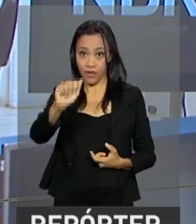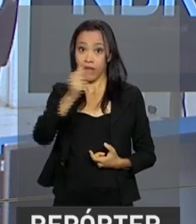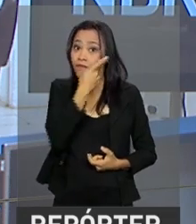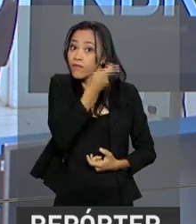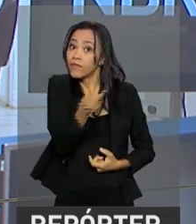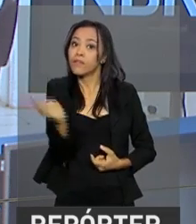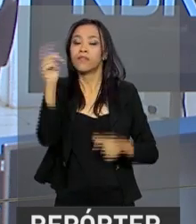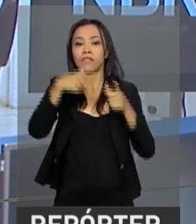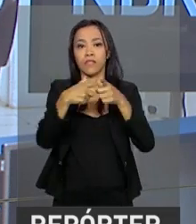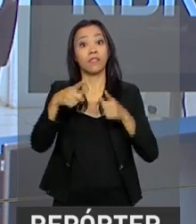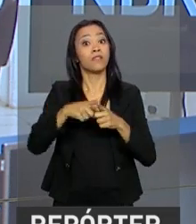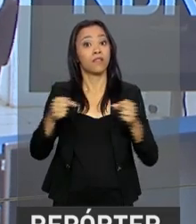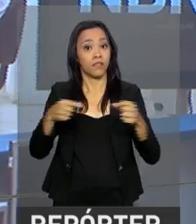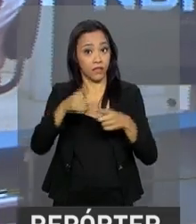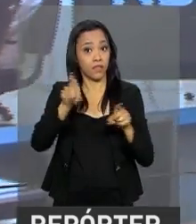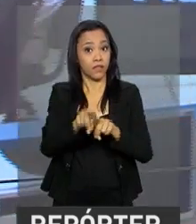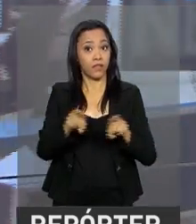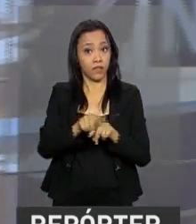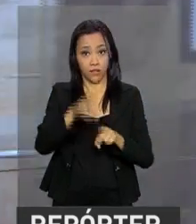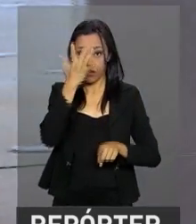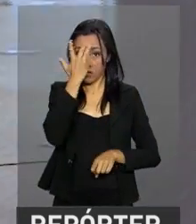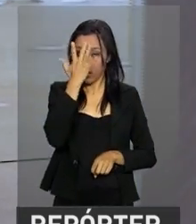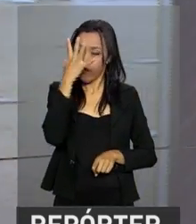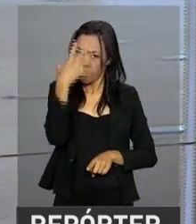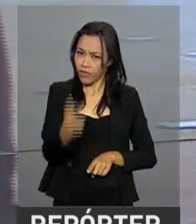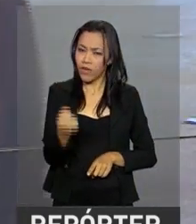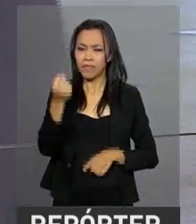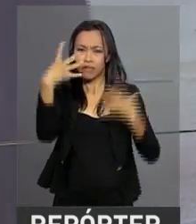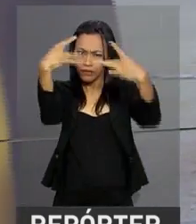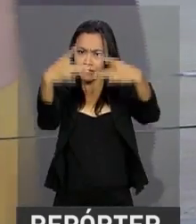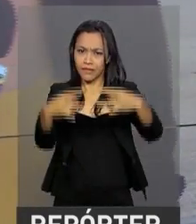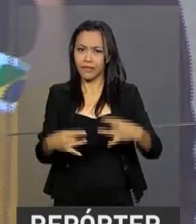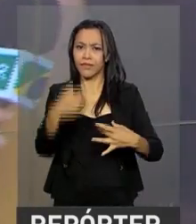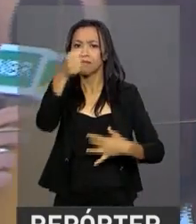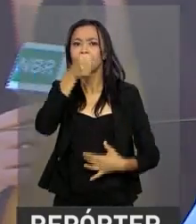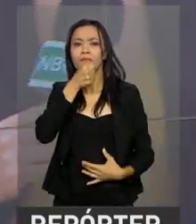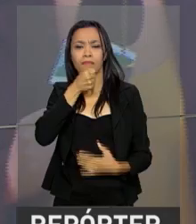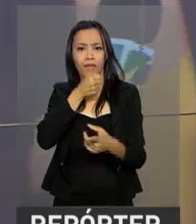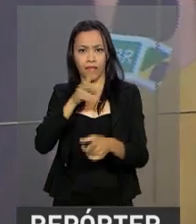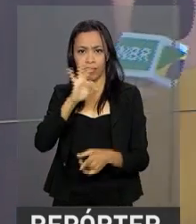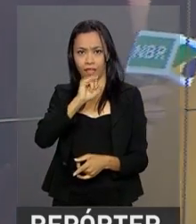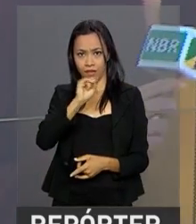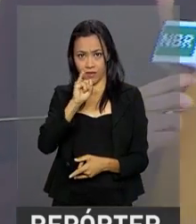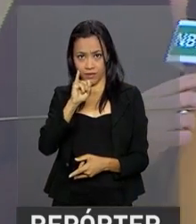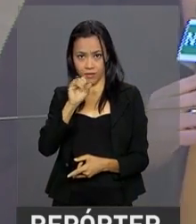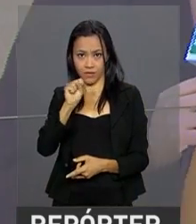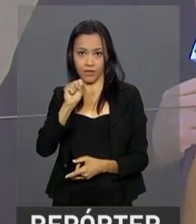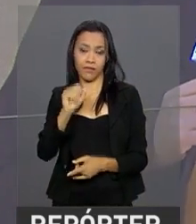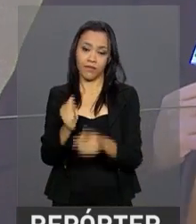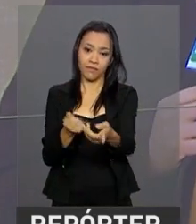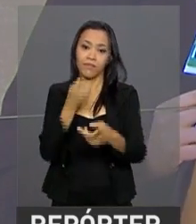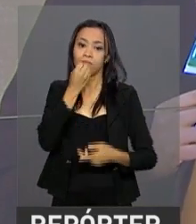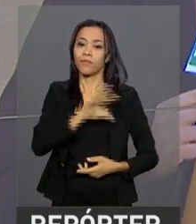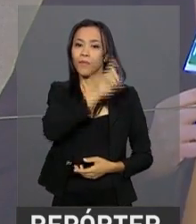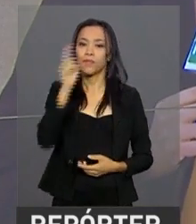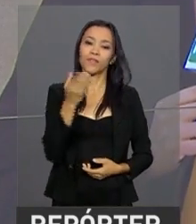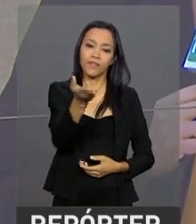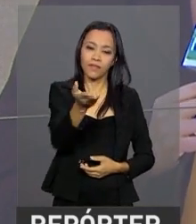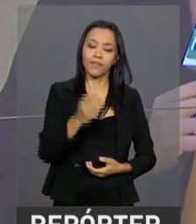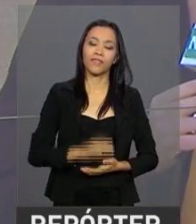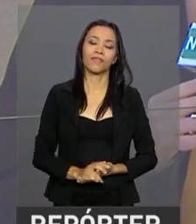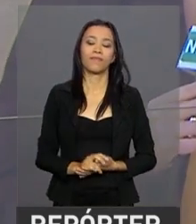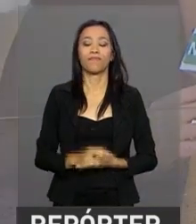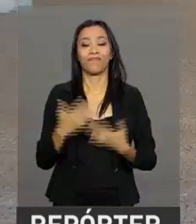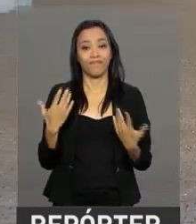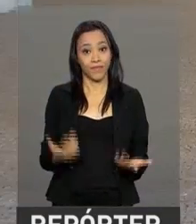Japão. Vamos com as informações com o repórter Thaíssa Dias, que está lá no Palácio Planalto. Thaíssa, bom dia. Bom dia,